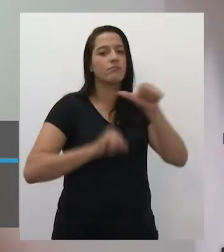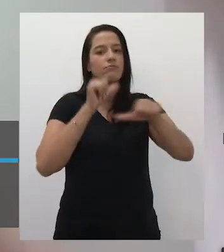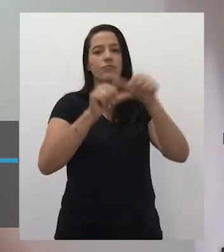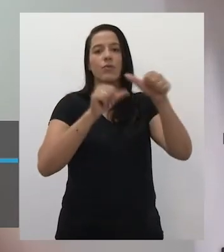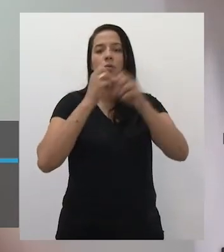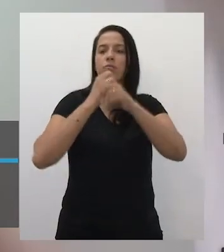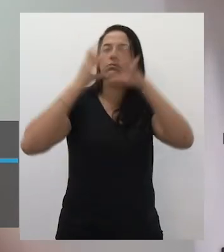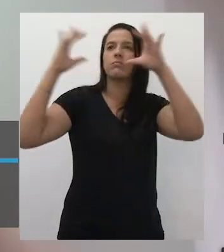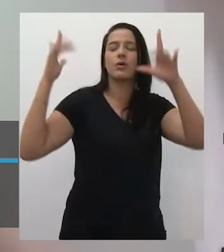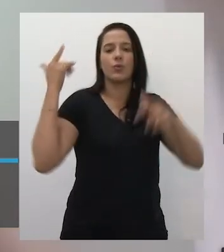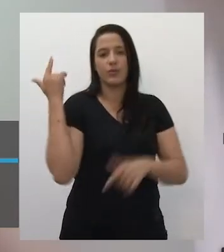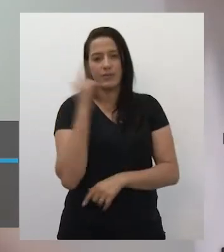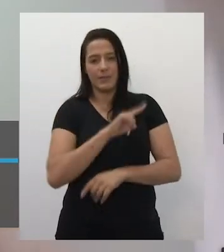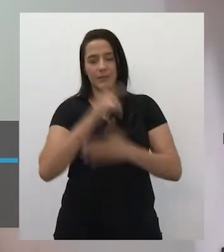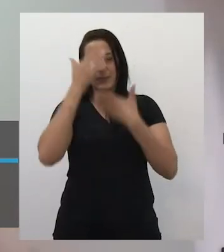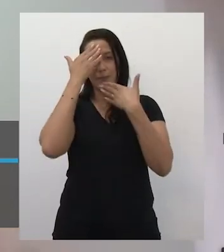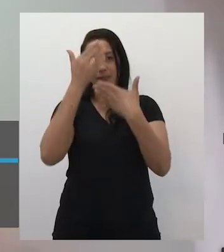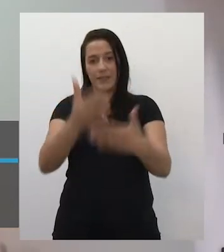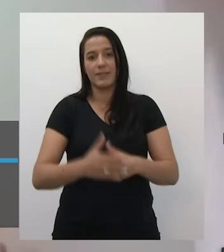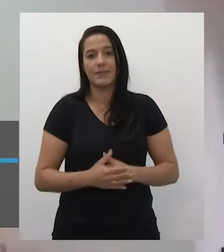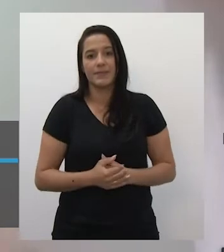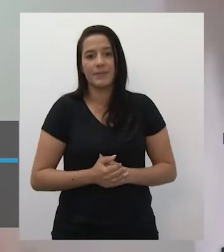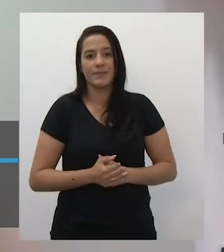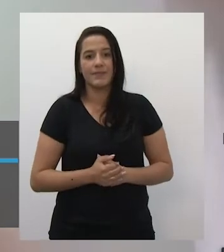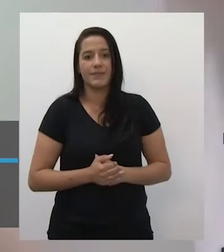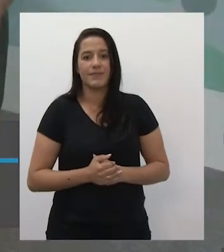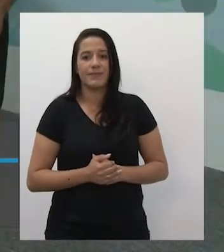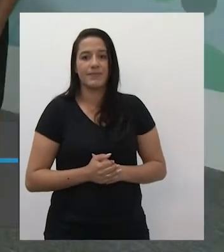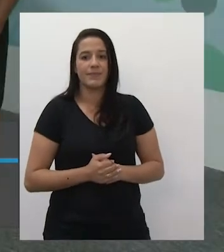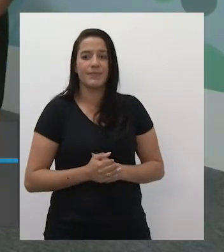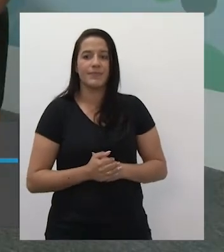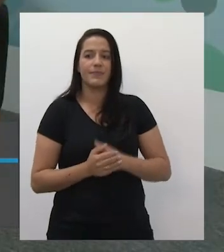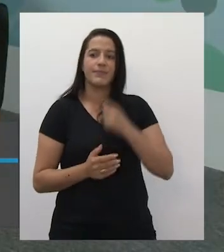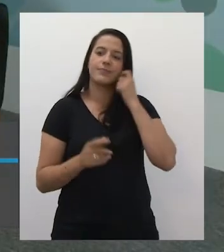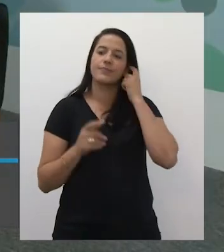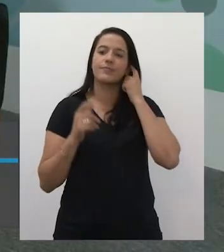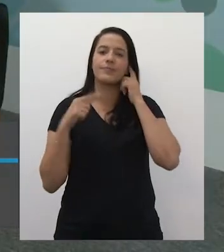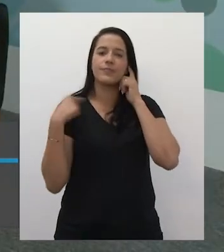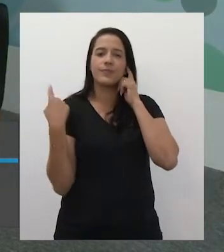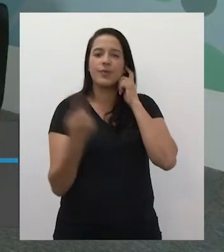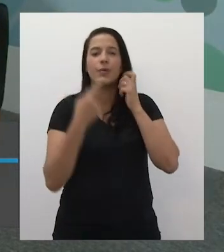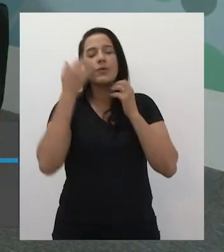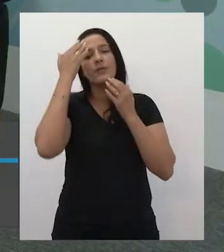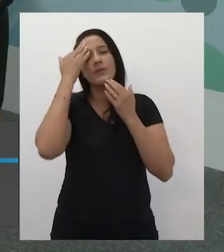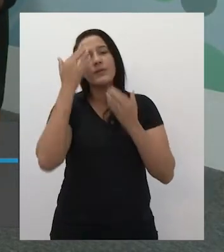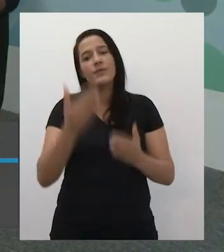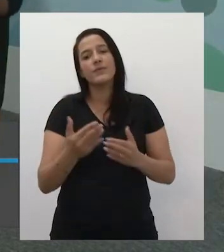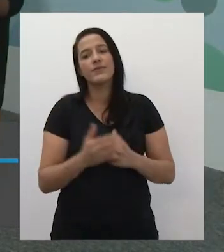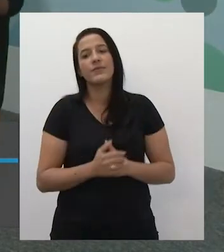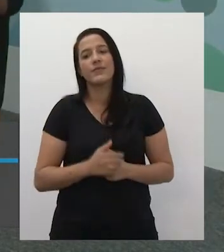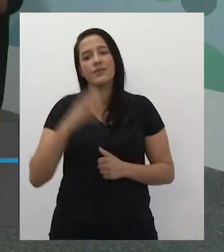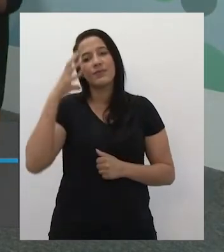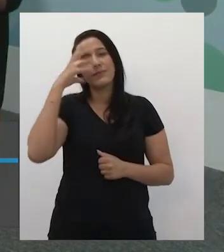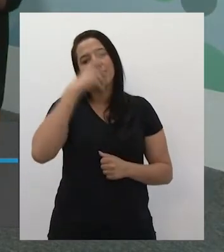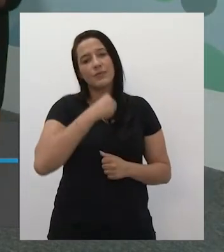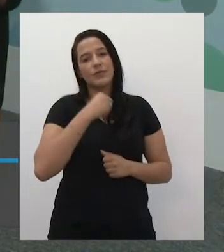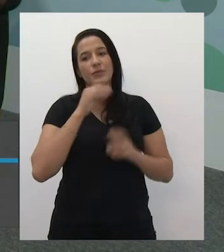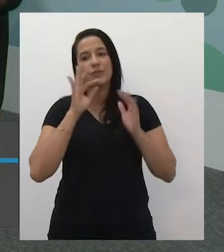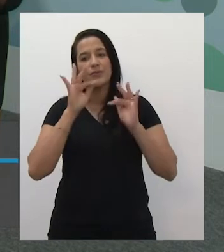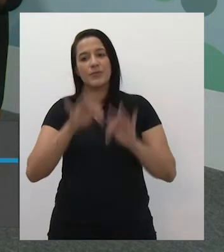oportunidade, tá? E dizer muito obrigada a todos que contribuíram para que eu me tornasse